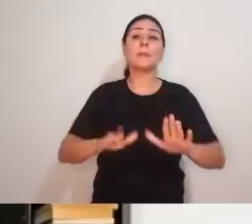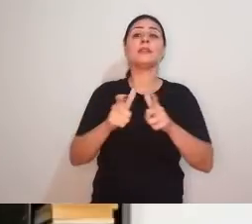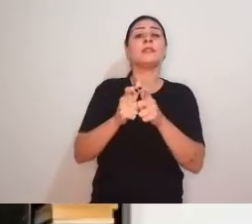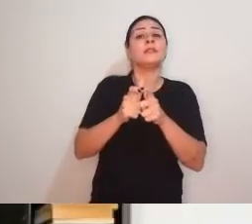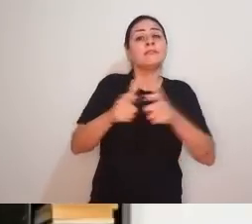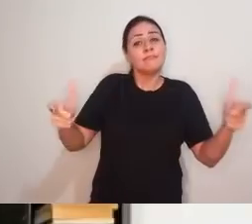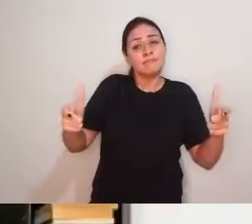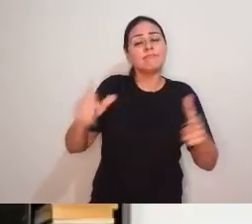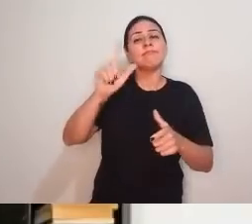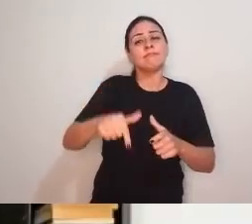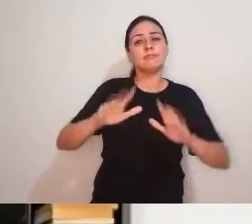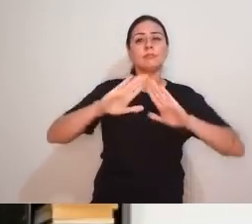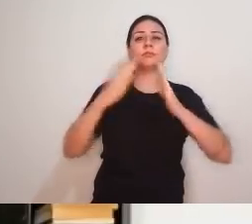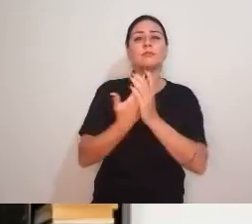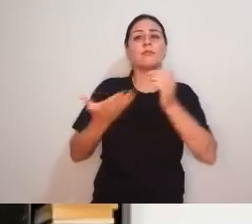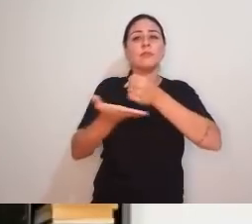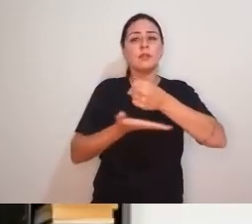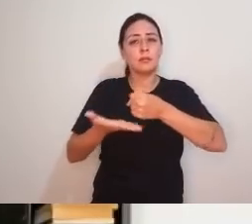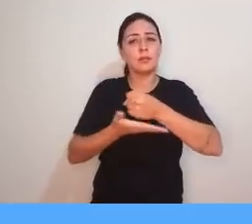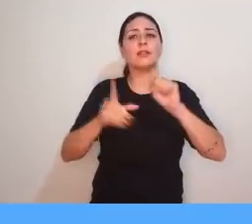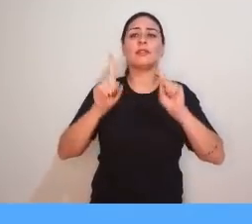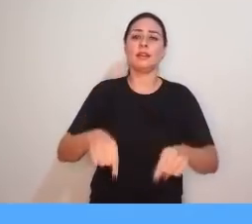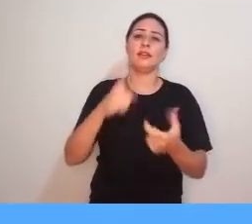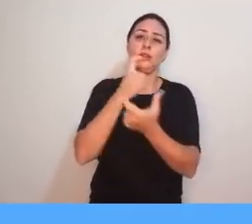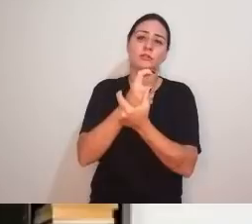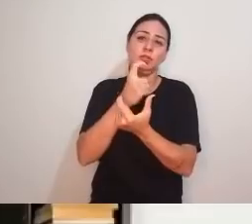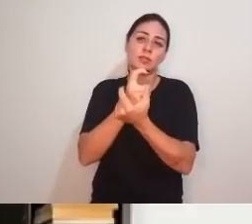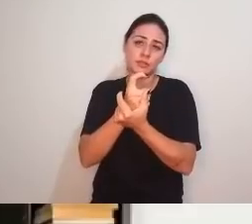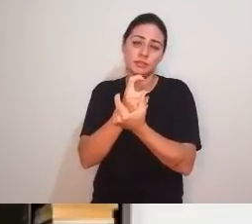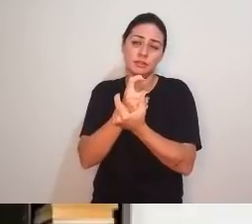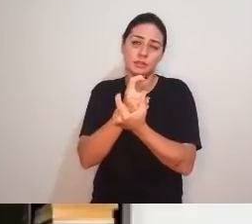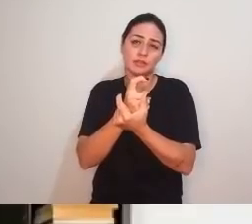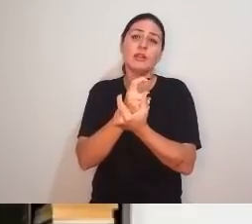educação básica na questão da alfabetização. E para além disso,